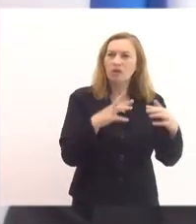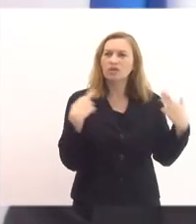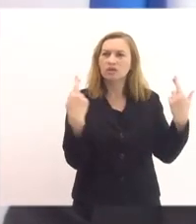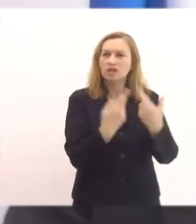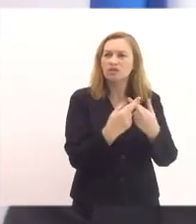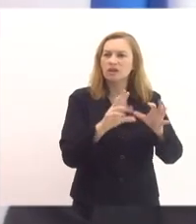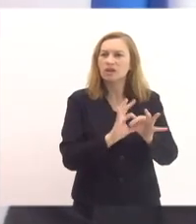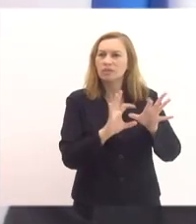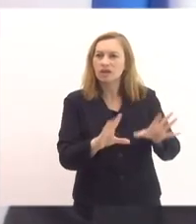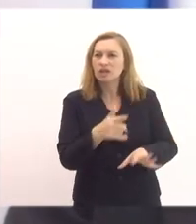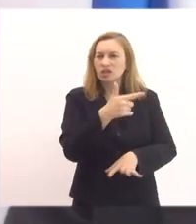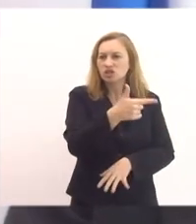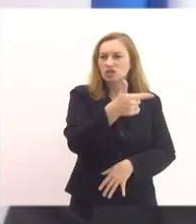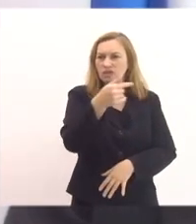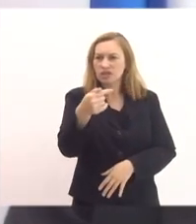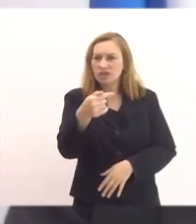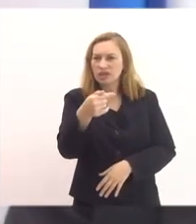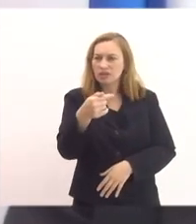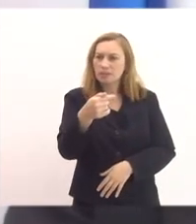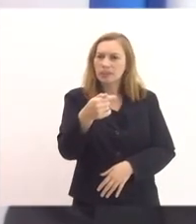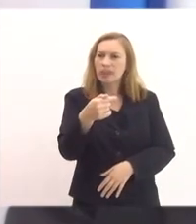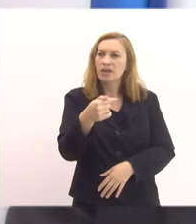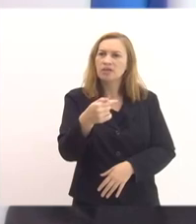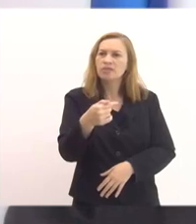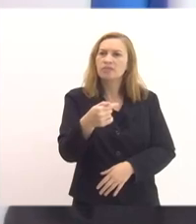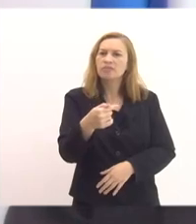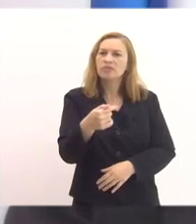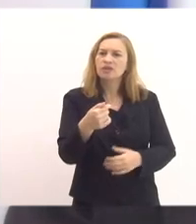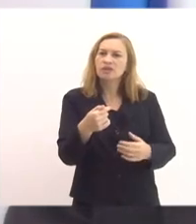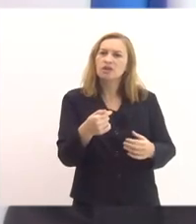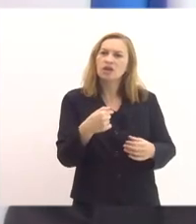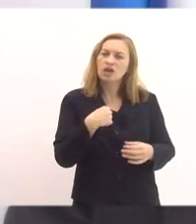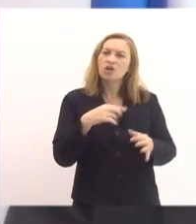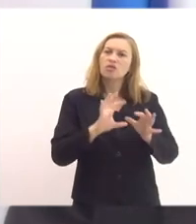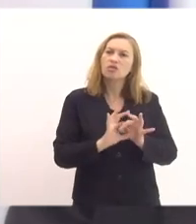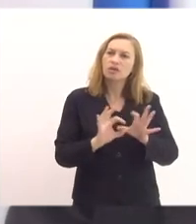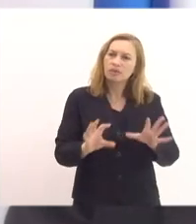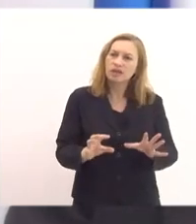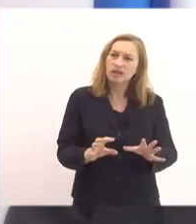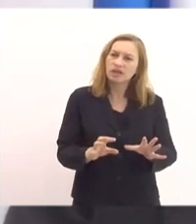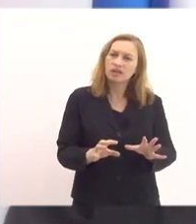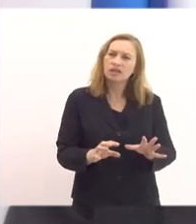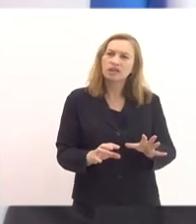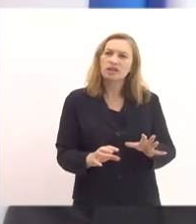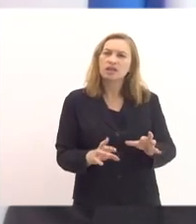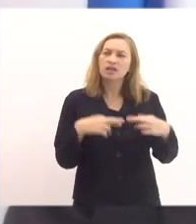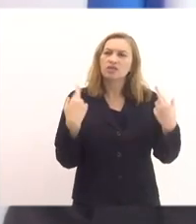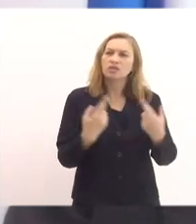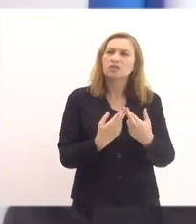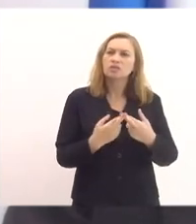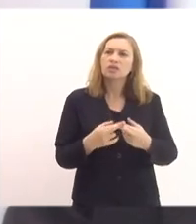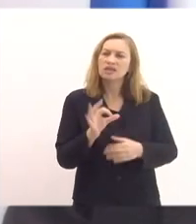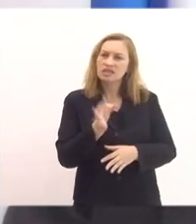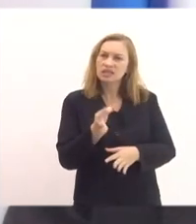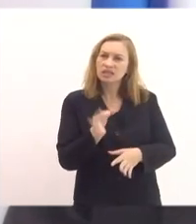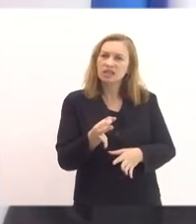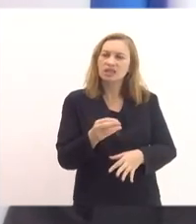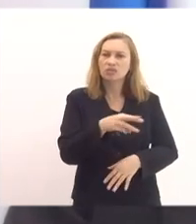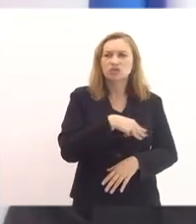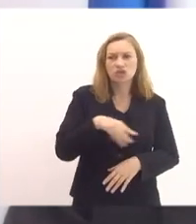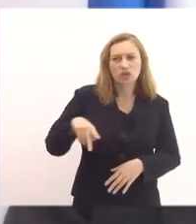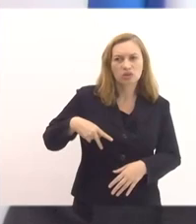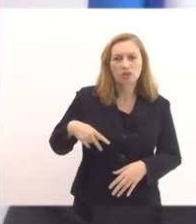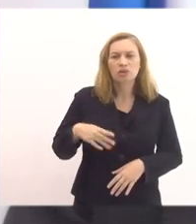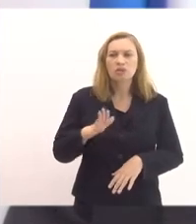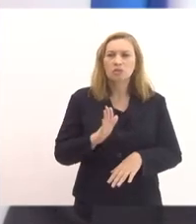deliberar no dia 27, tem que ser dessa forma, eu vou deliberar a realização dessa audiência para dar formalidade com o Ministério Público. Por